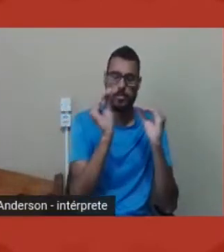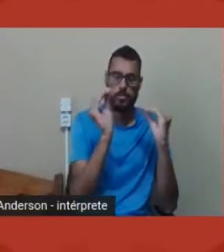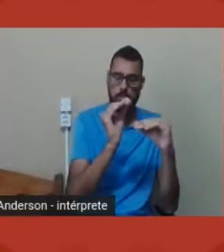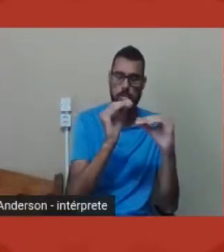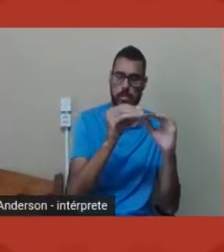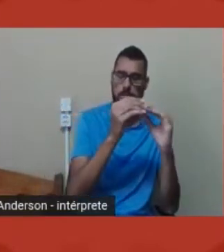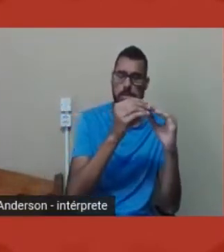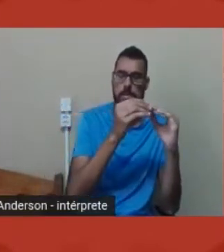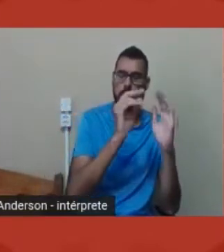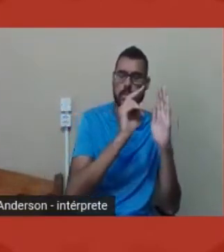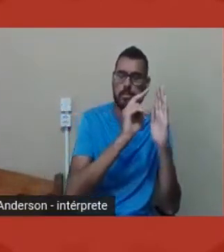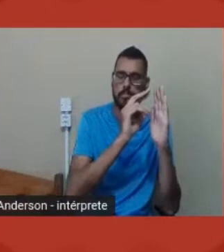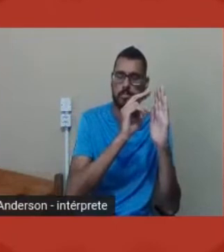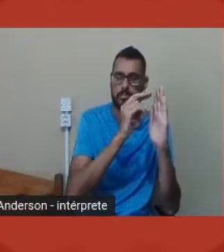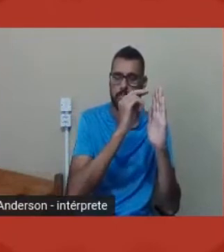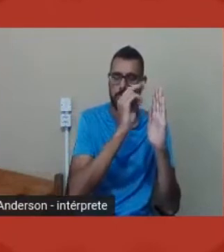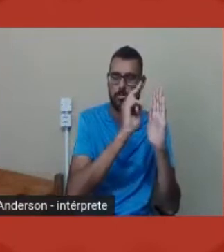falado.